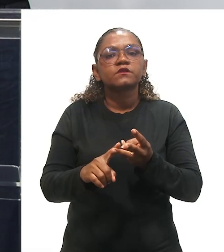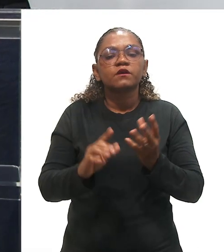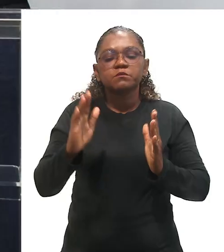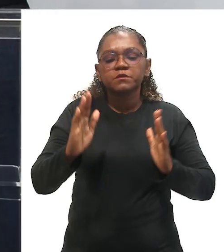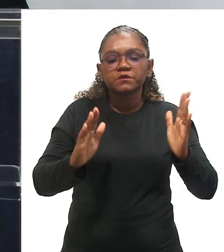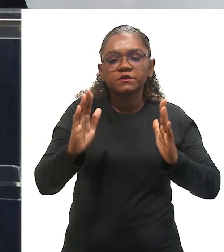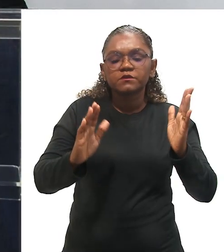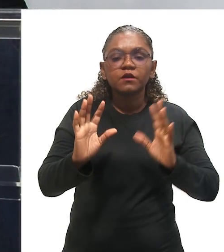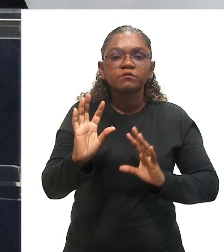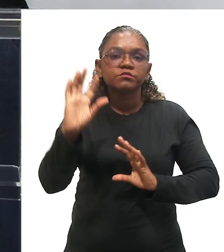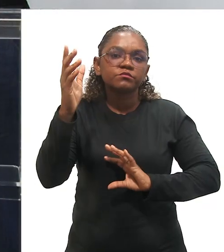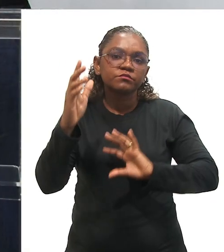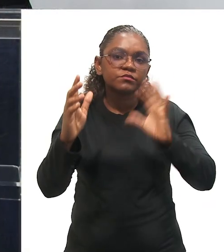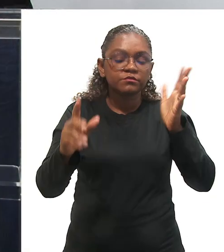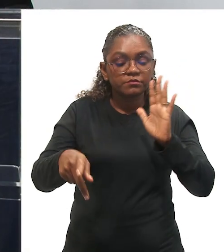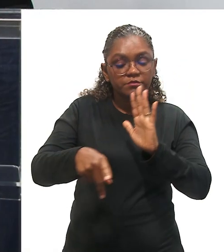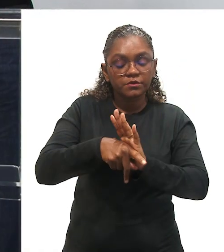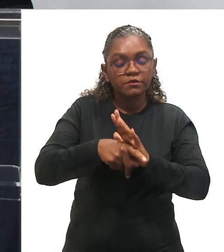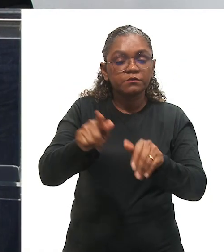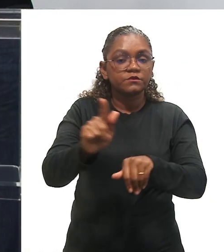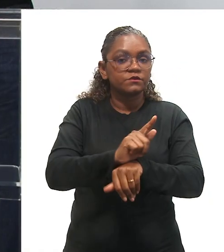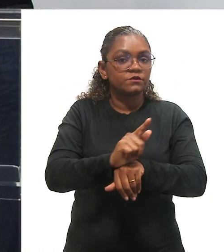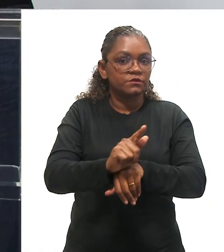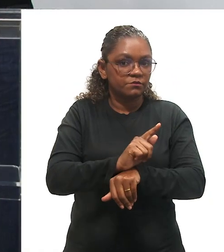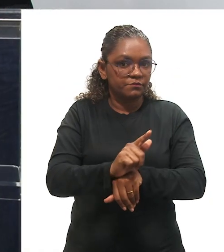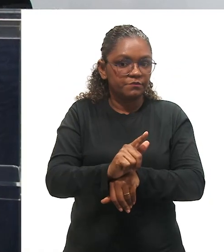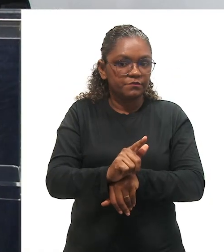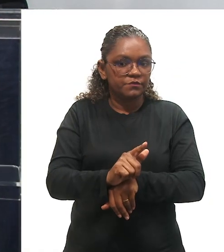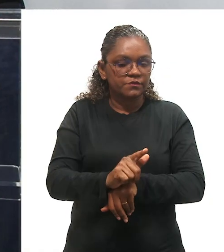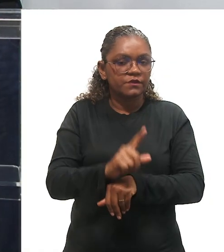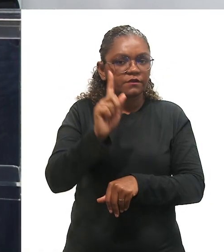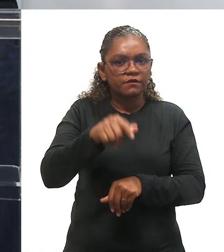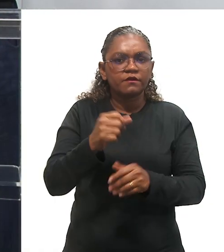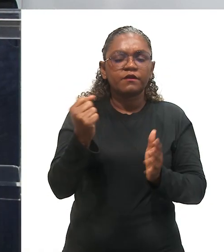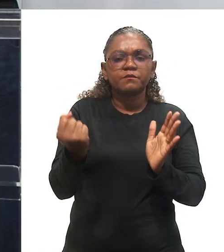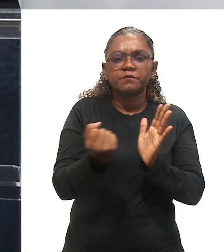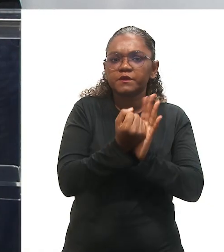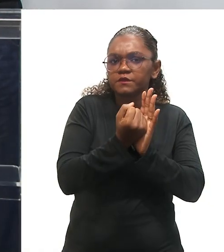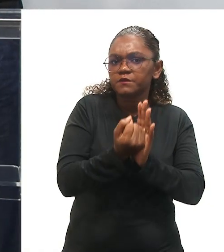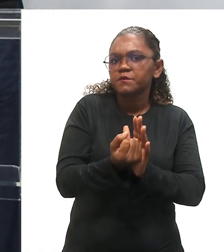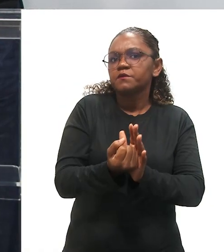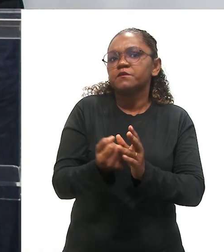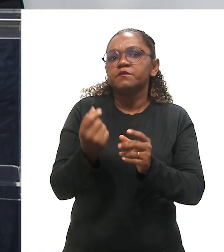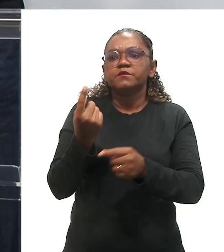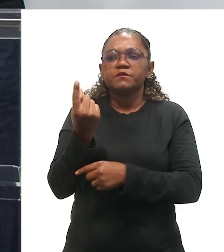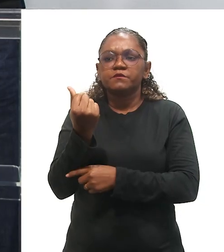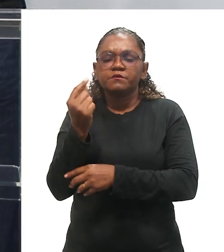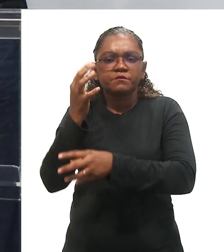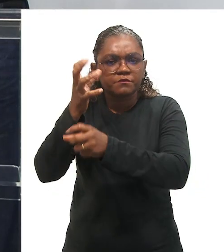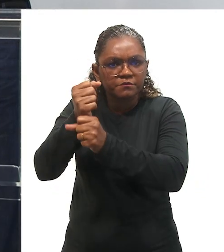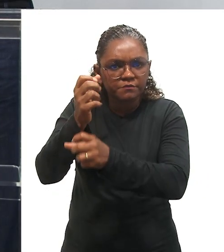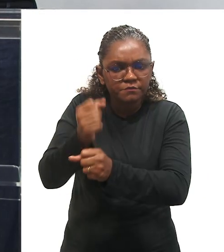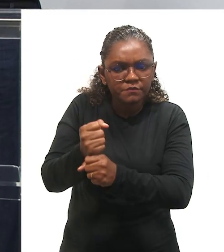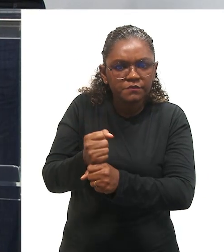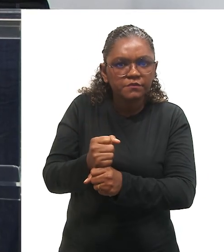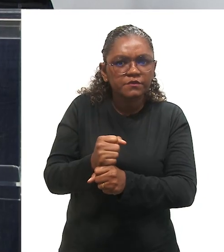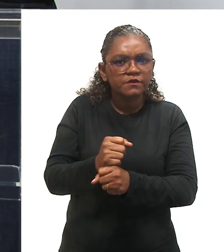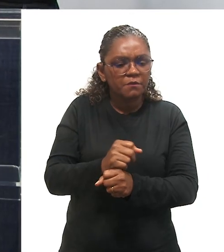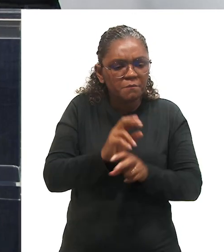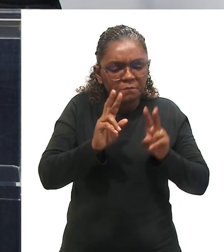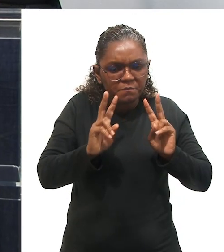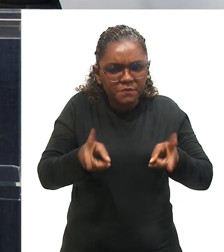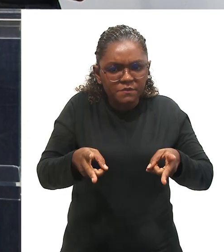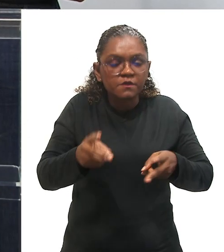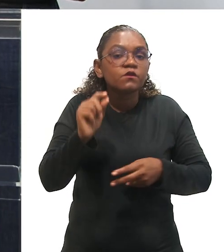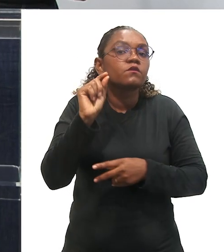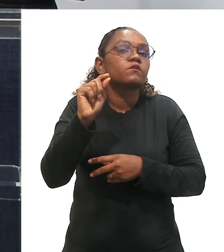ocorridos ali na gestão pública, em que interfere patrimônio financeiro, orçamentário. Esses atos e fatos, eles